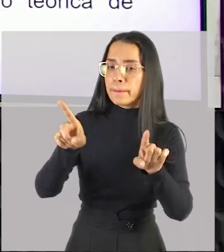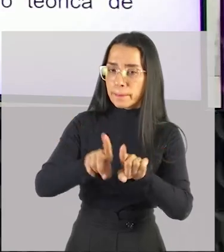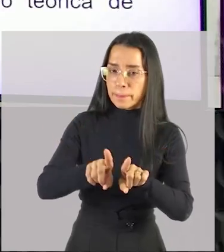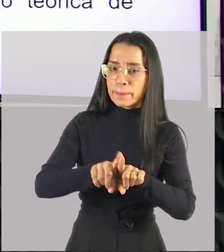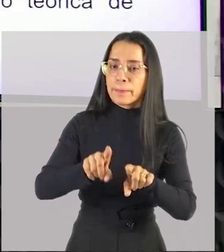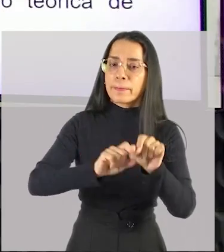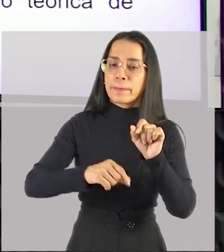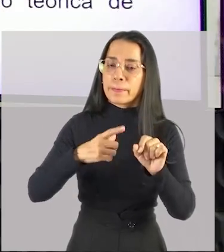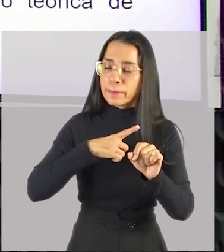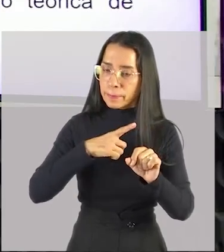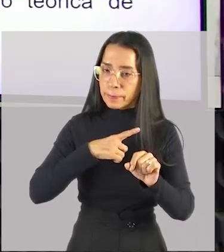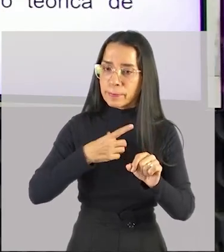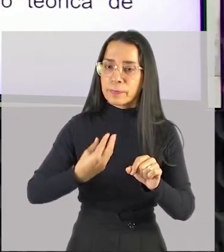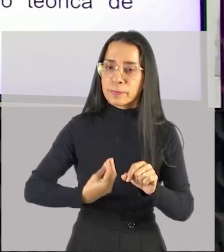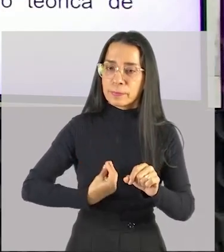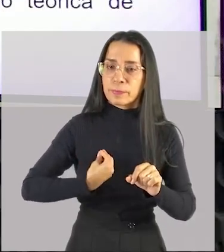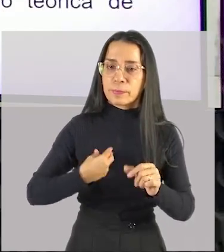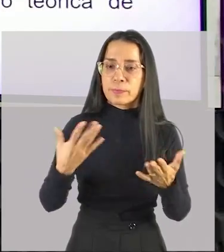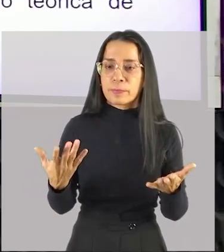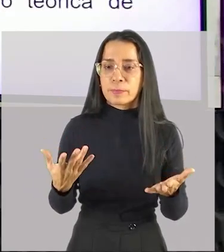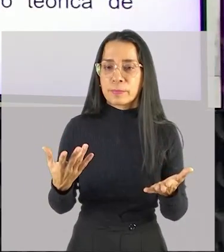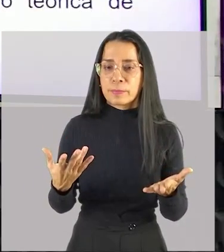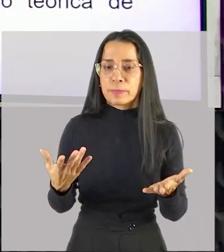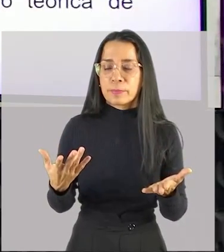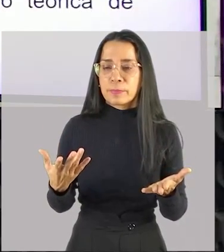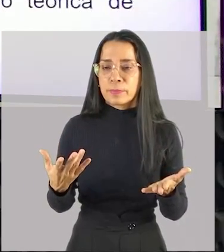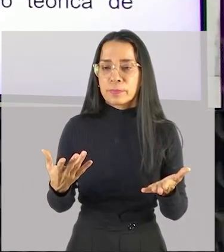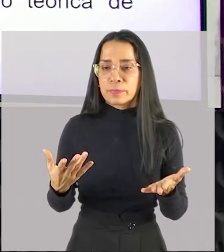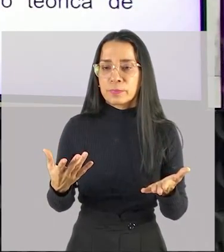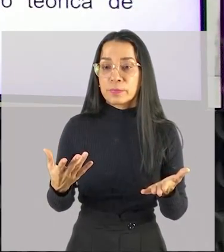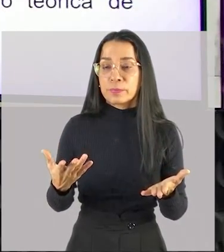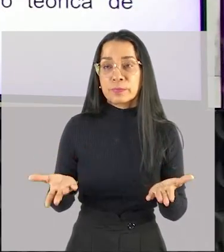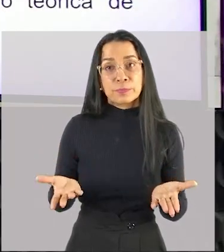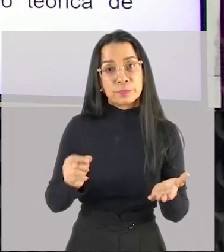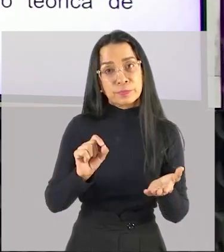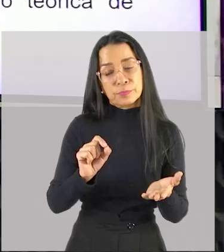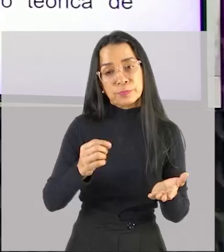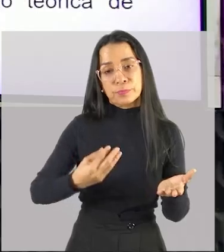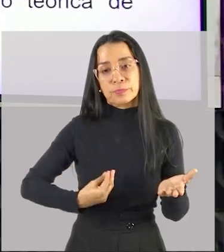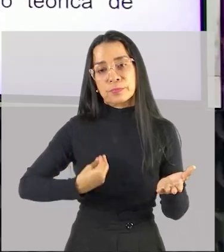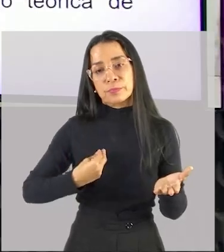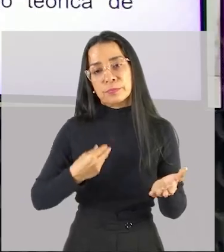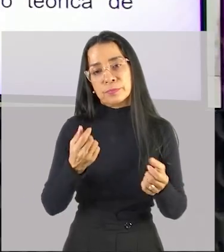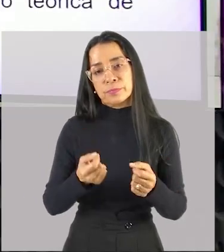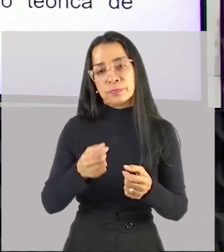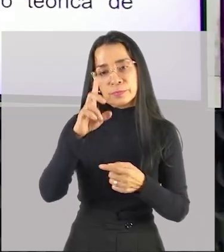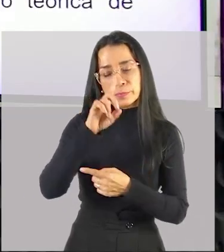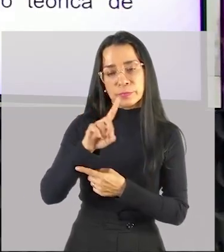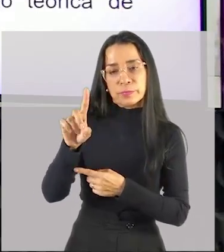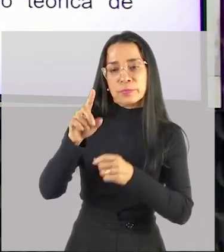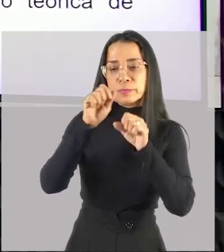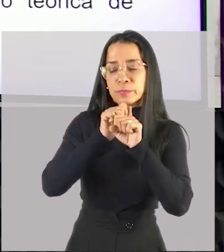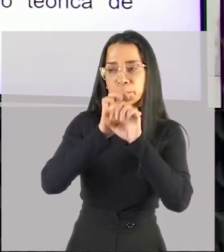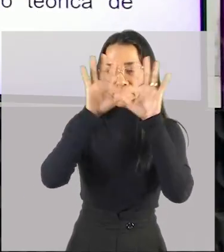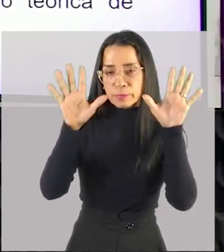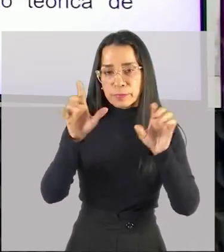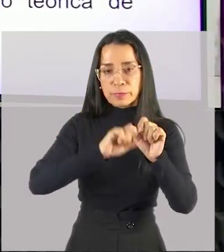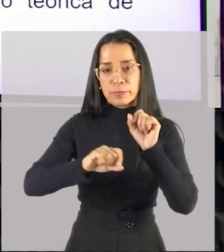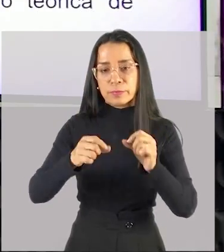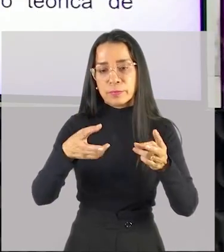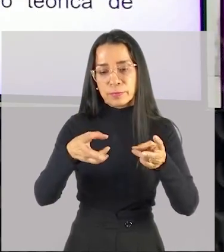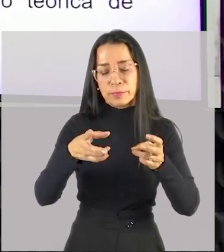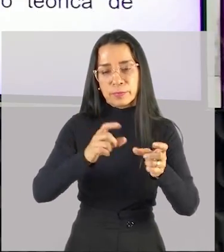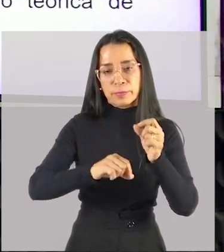ele existe no pensamento e na realidade. Por conseguinte, a existência de Deus é evidente. Então, o que a gente percebe aqui, que o